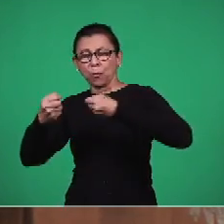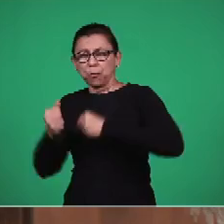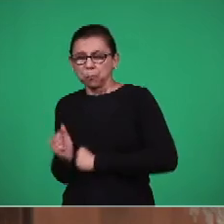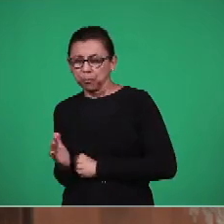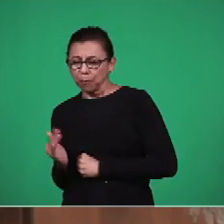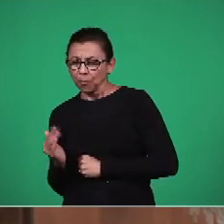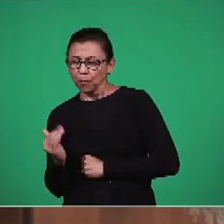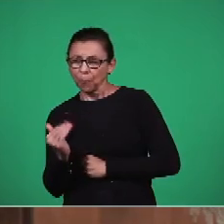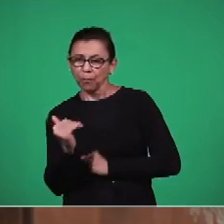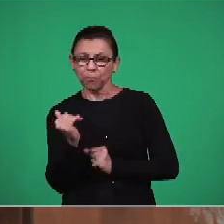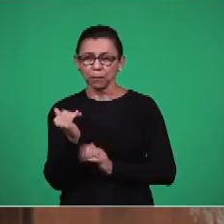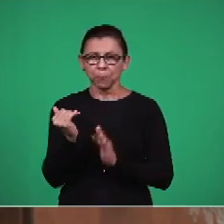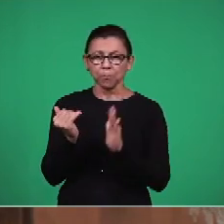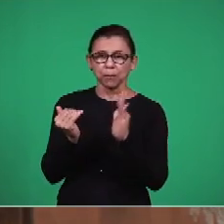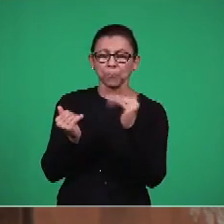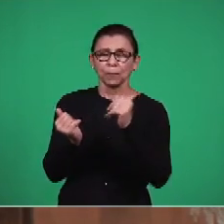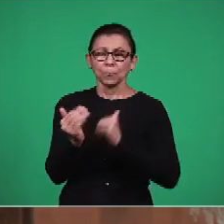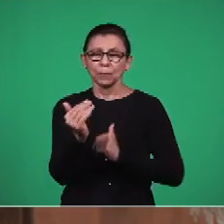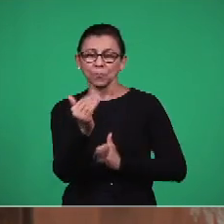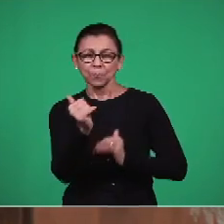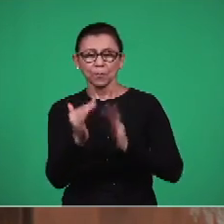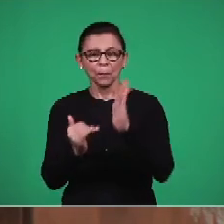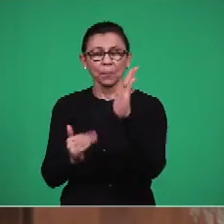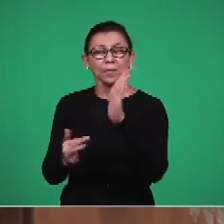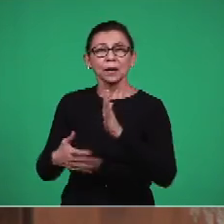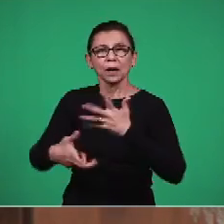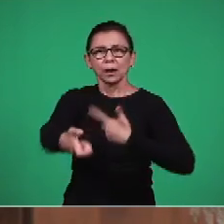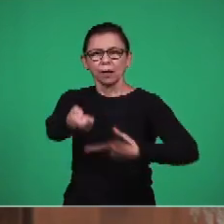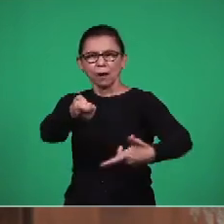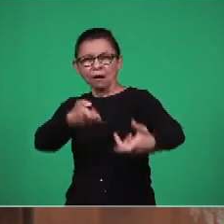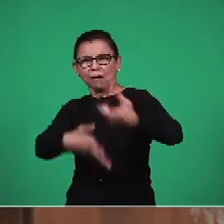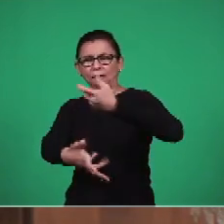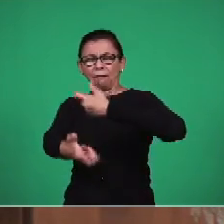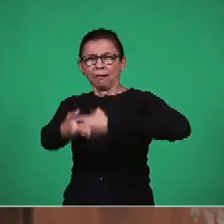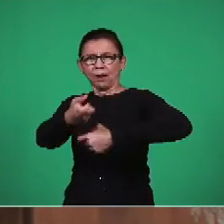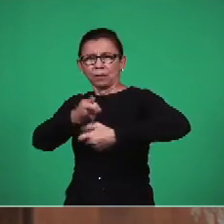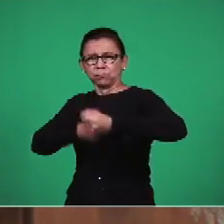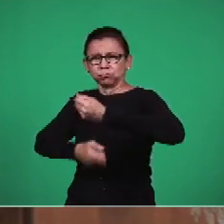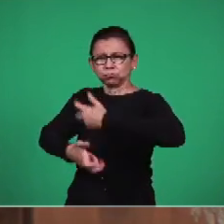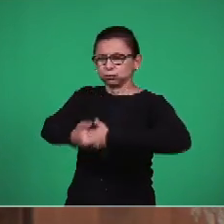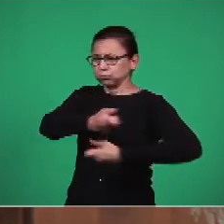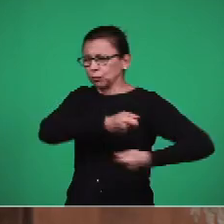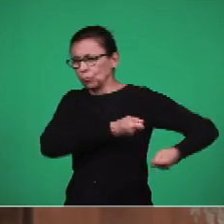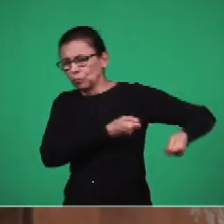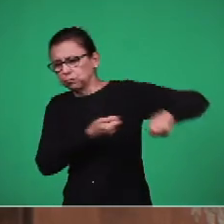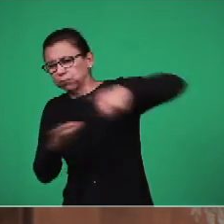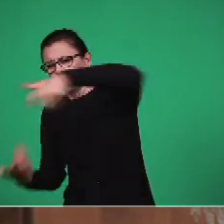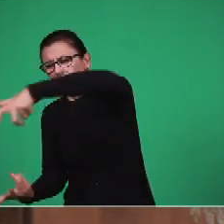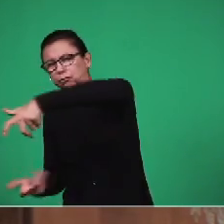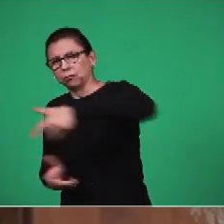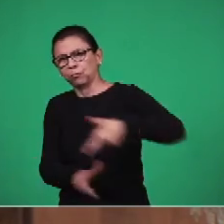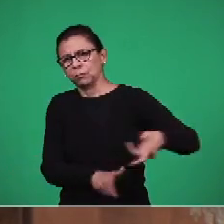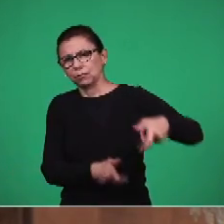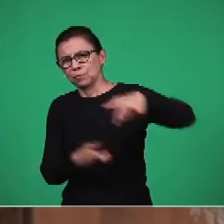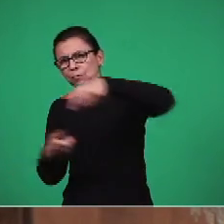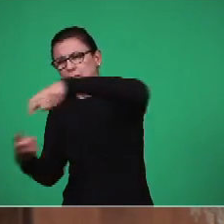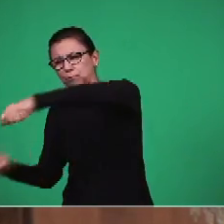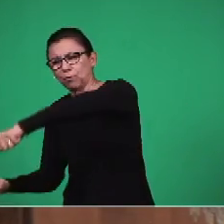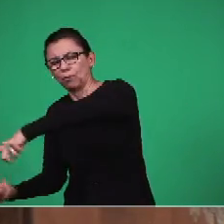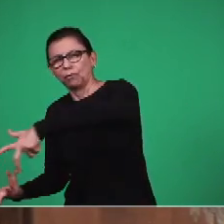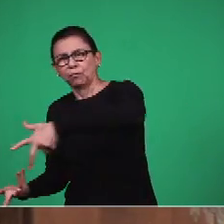todo mundo pegava manjuba, ia lá, puxava a rede, trazia cestos e cestos, depois jogavam fora. Cadê isso? Isso